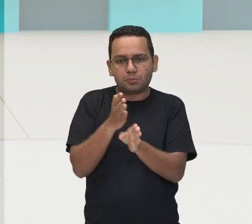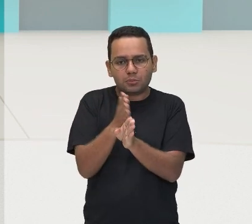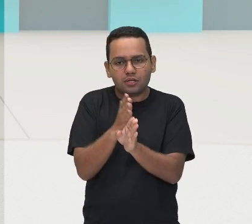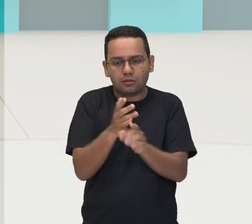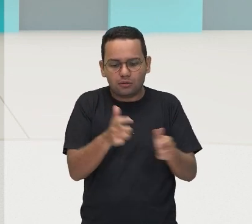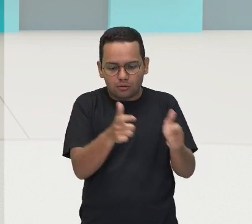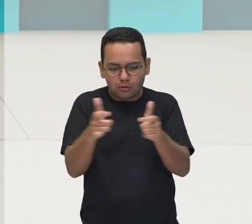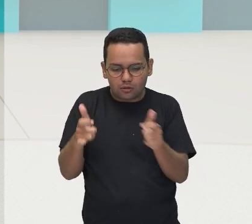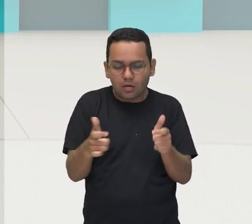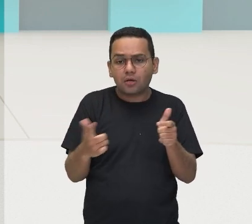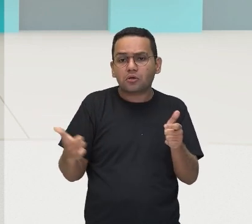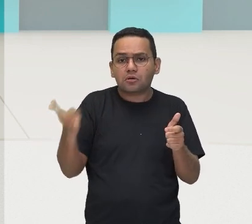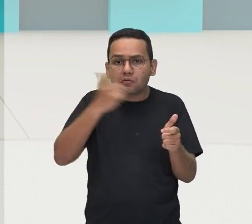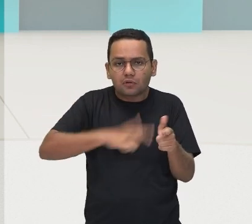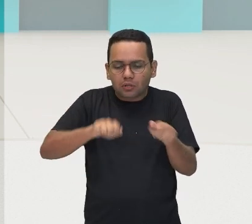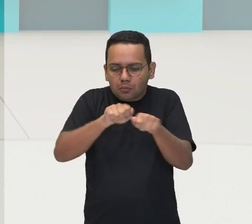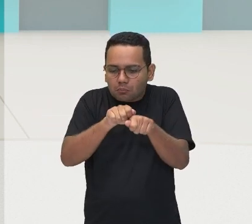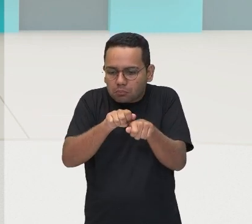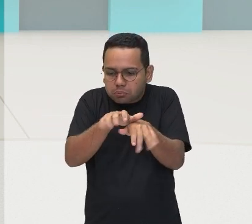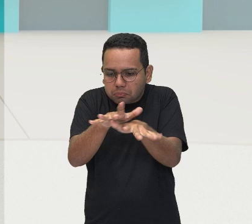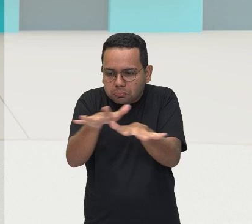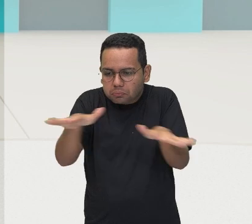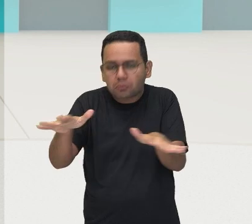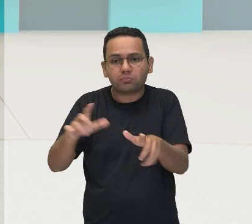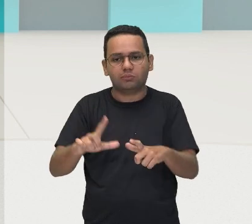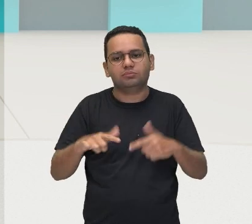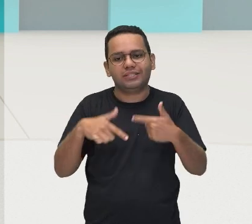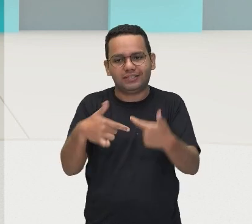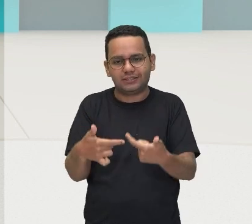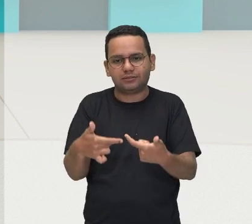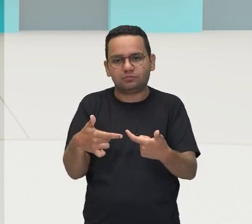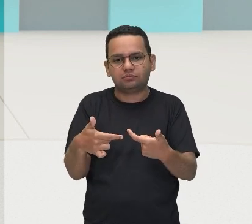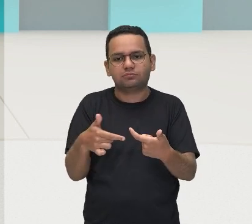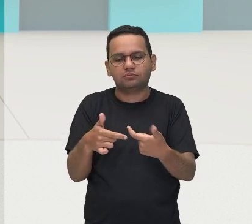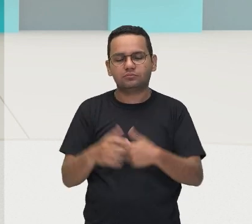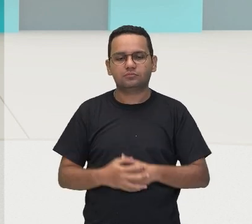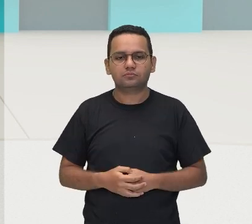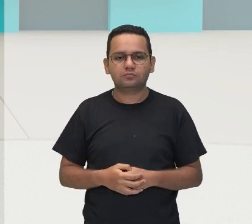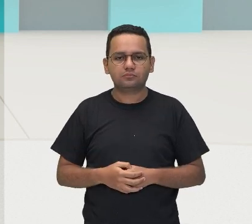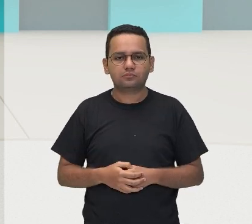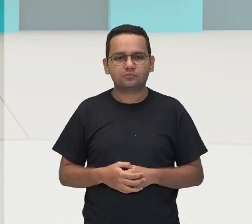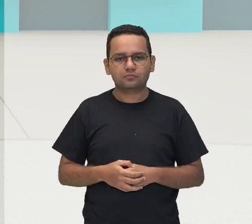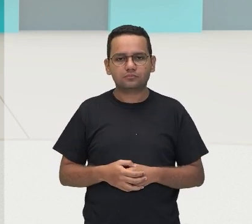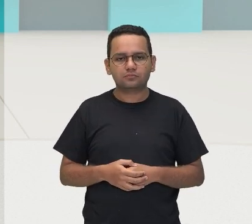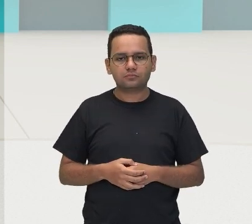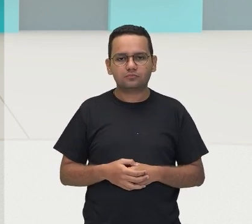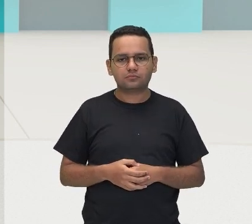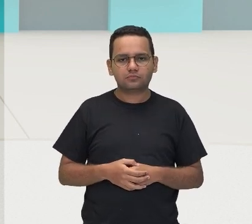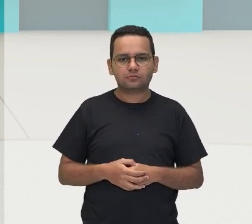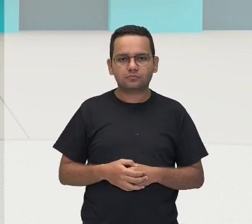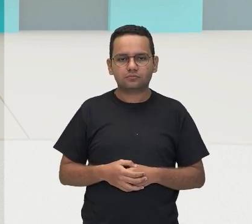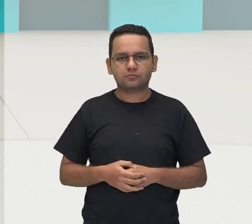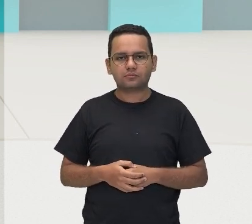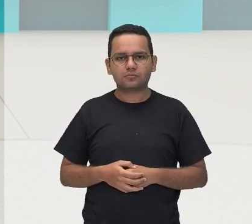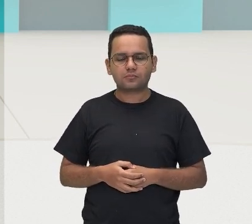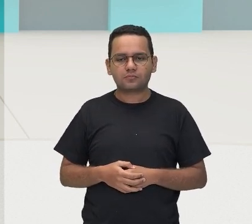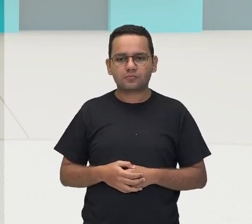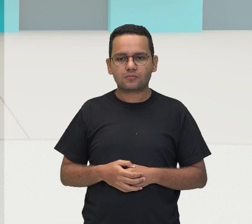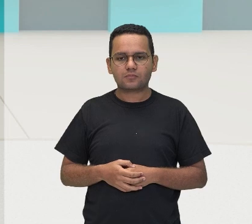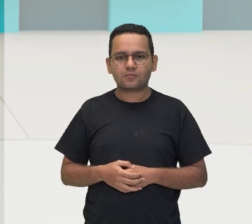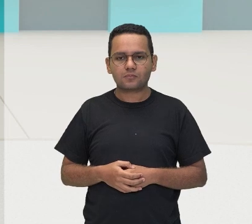novos territórios, ou seja, atacar. Né? Mas, além dessa característica de